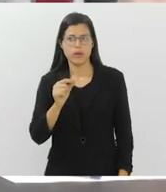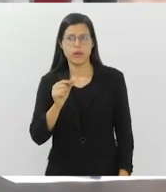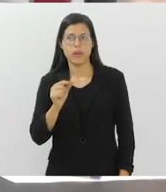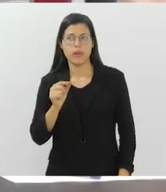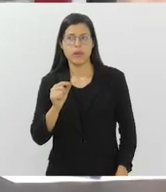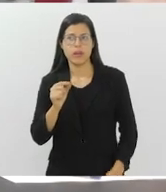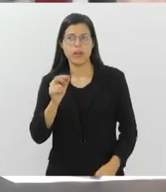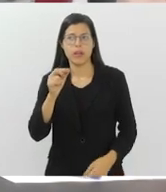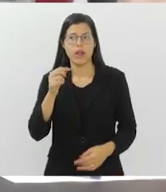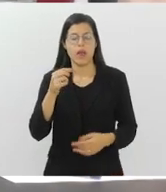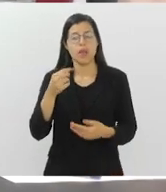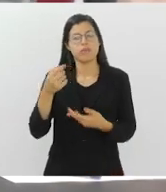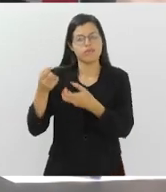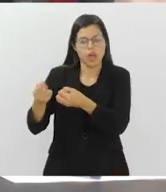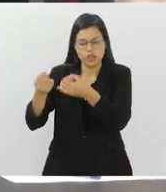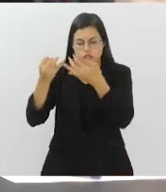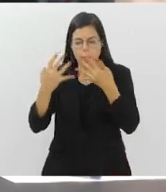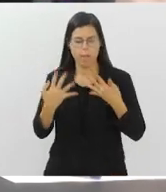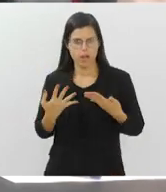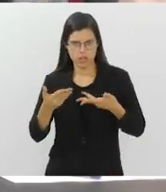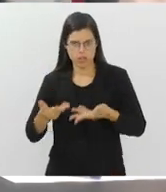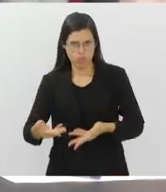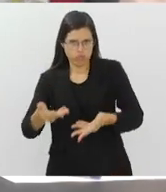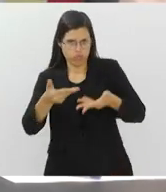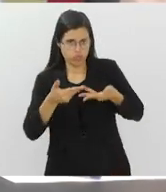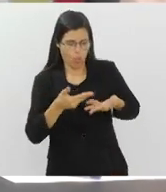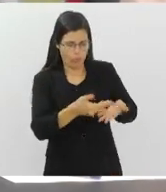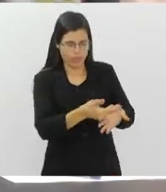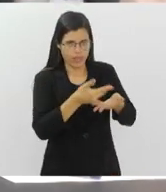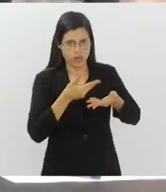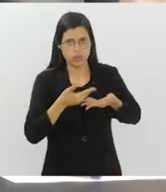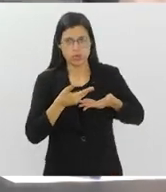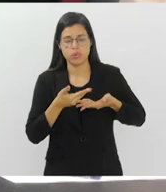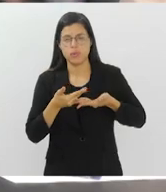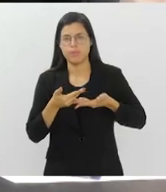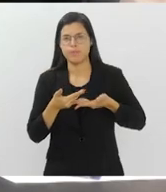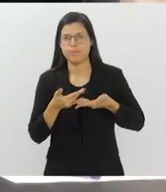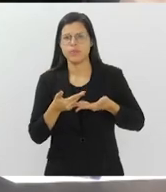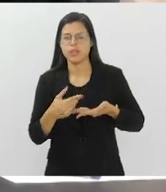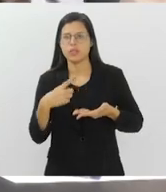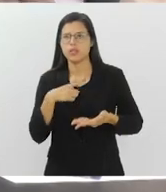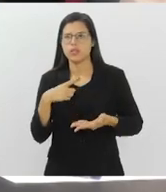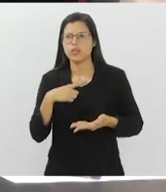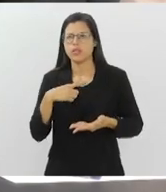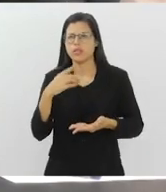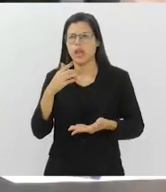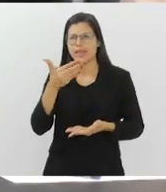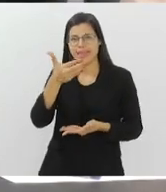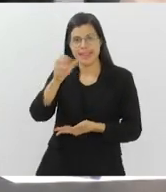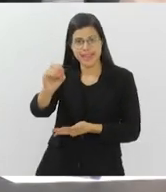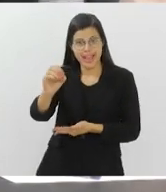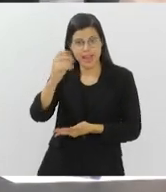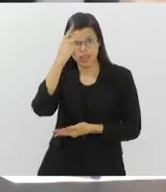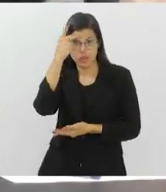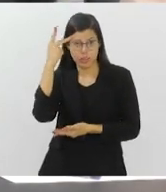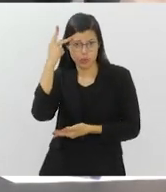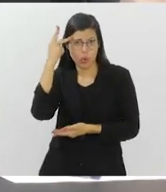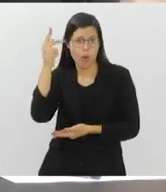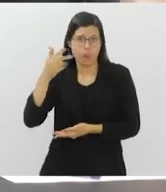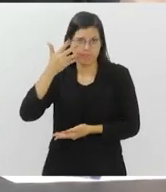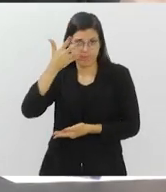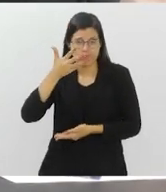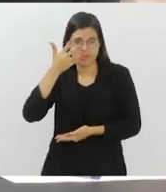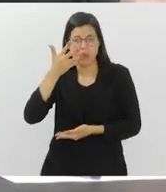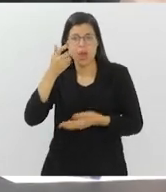dos nossos convidados. Então, como nós temos hoje, são 10 depoentes nos convidados, nós